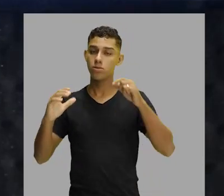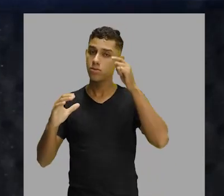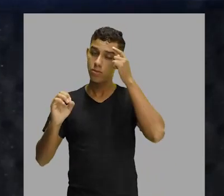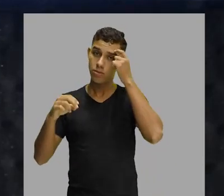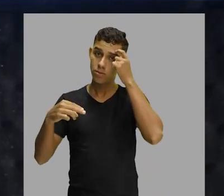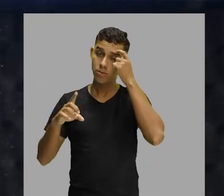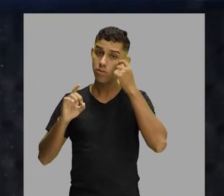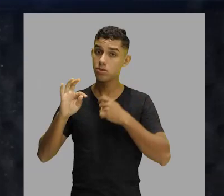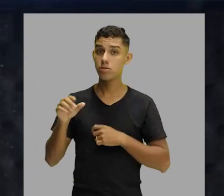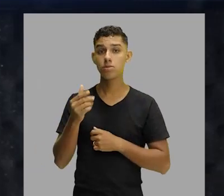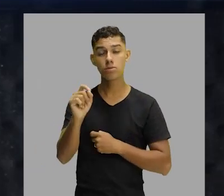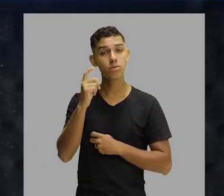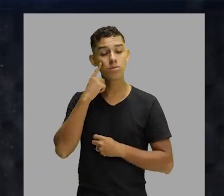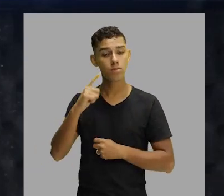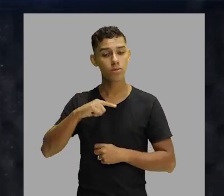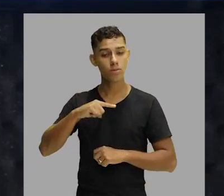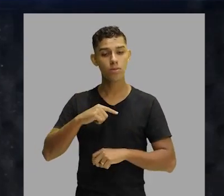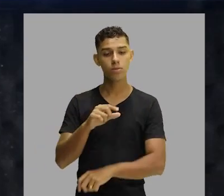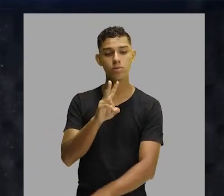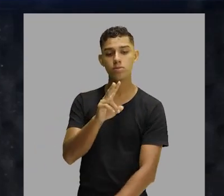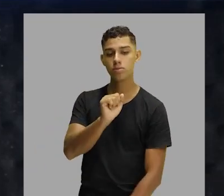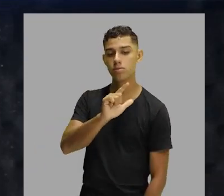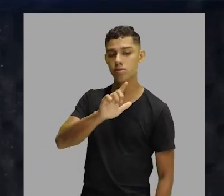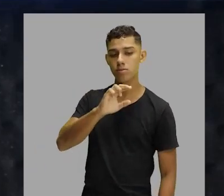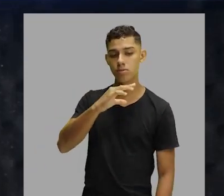de valência, ok?